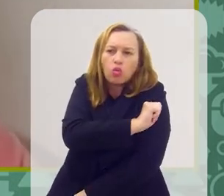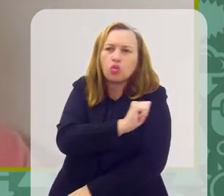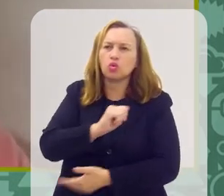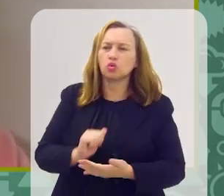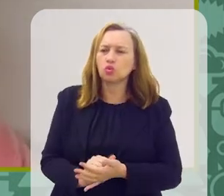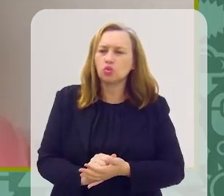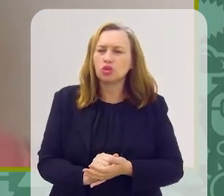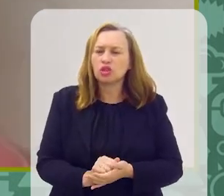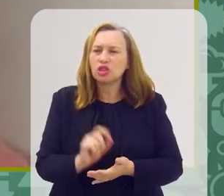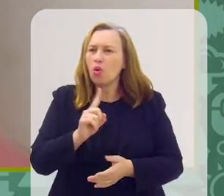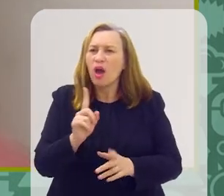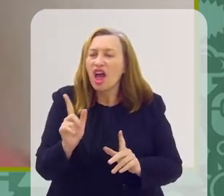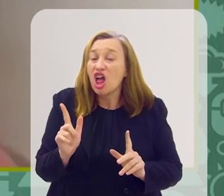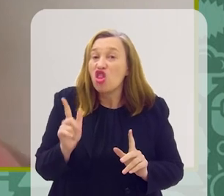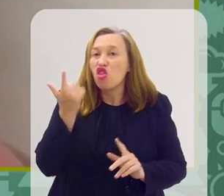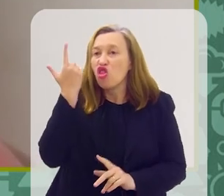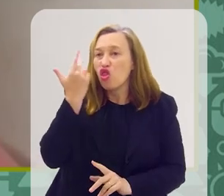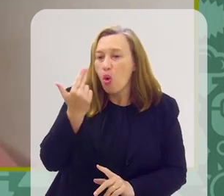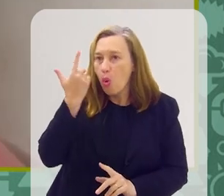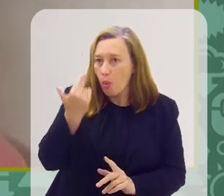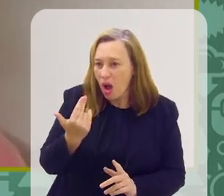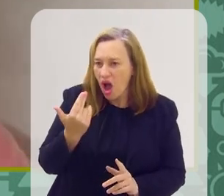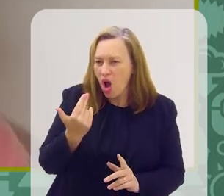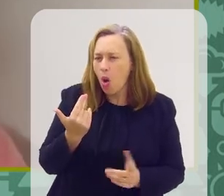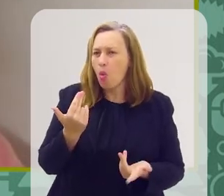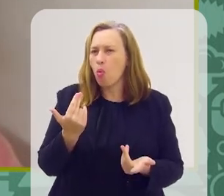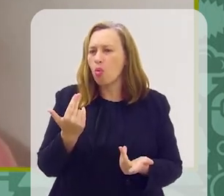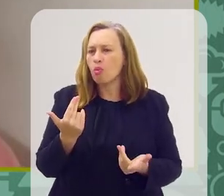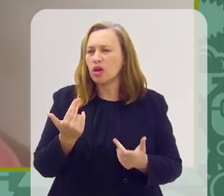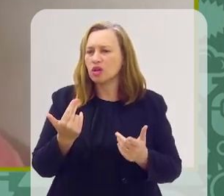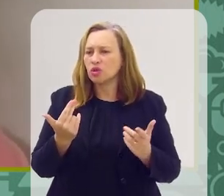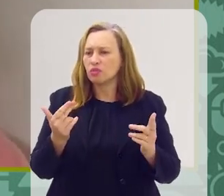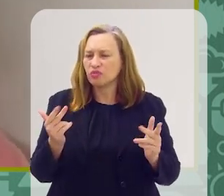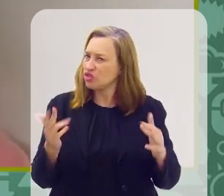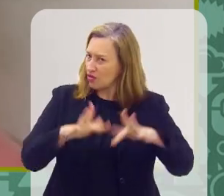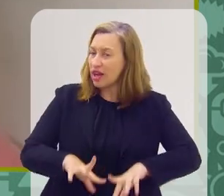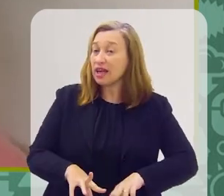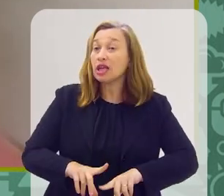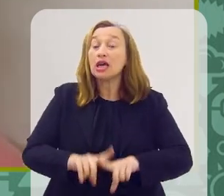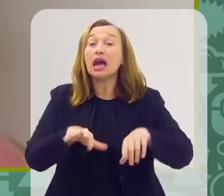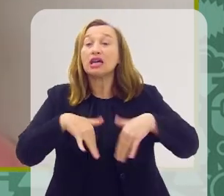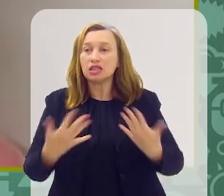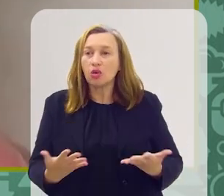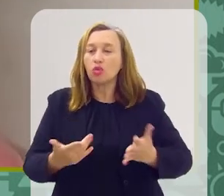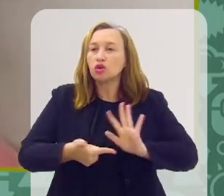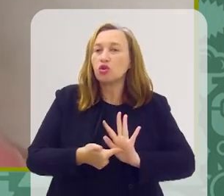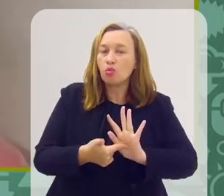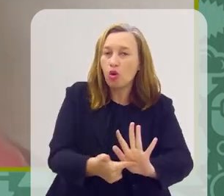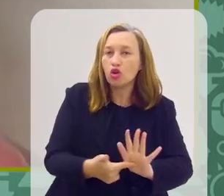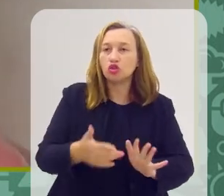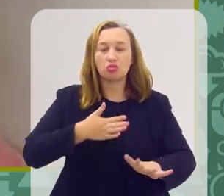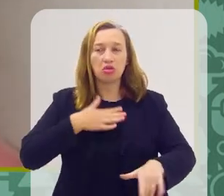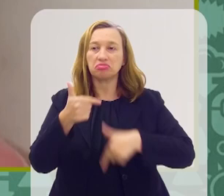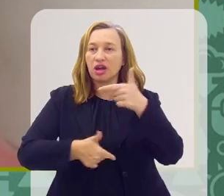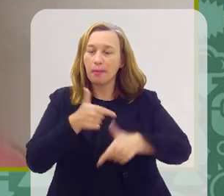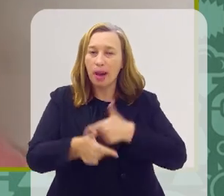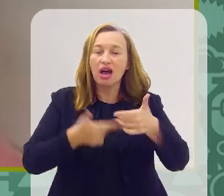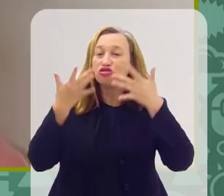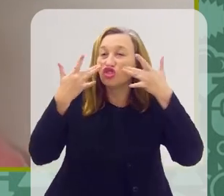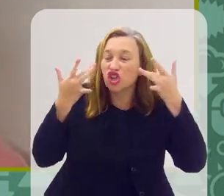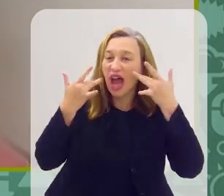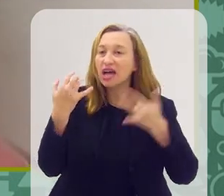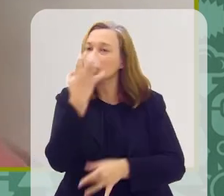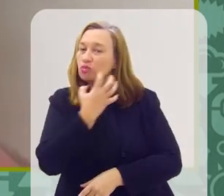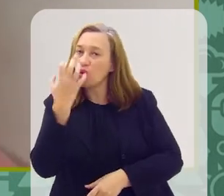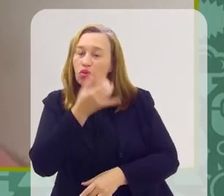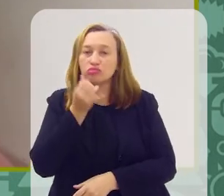é a comum, né, vamos dizer assim, que não é convencional. Então, quando eu trago o meu trabalho, quando eu trago a música, quando eu trago o teatro,